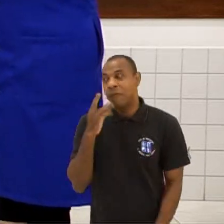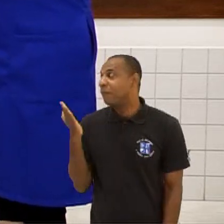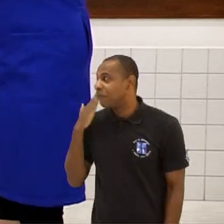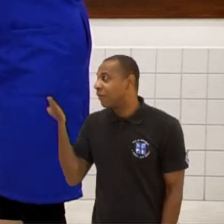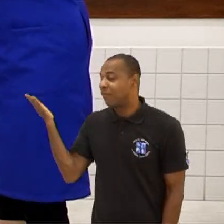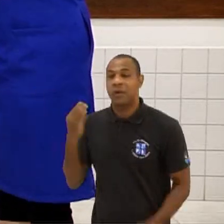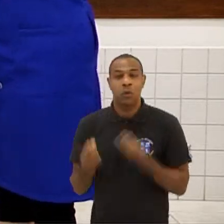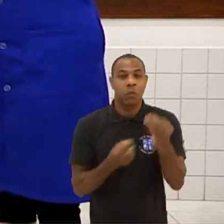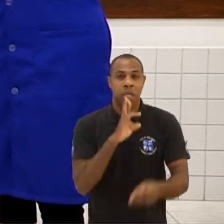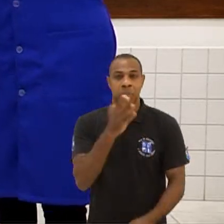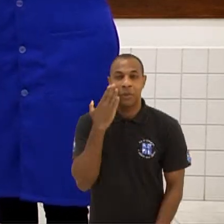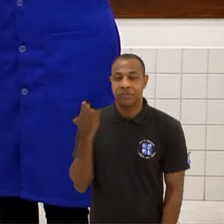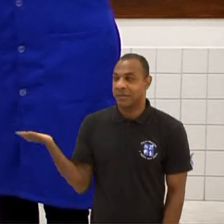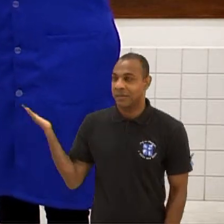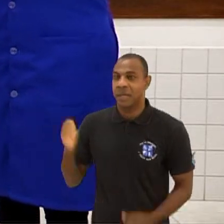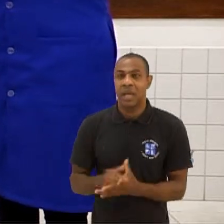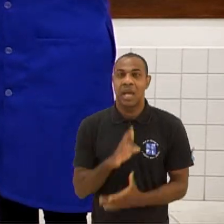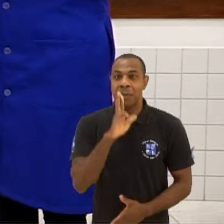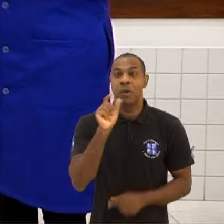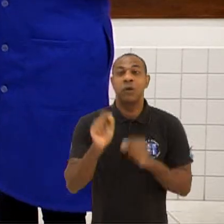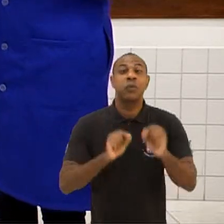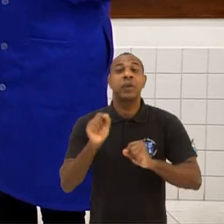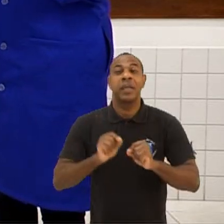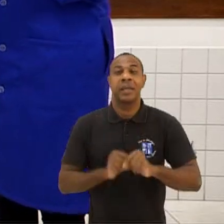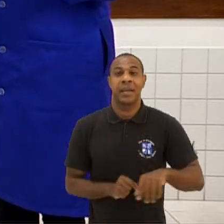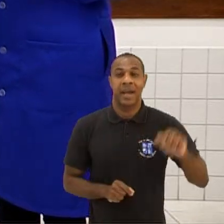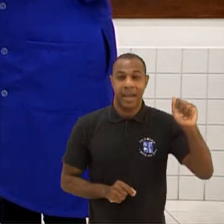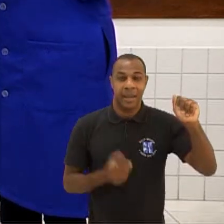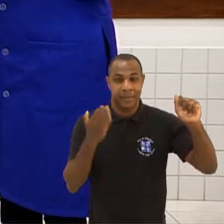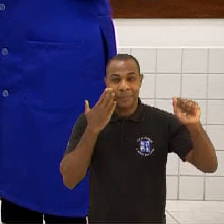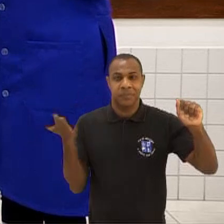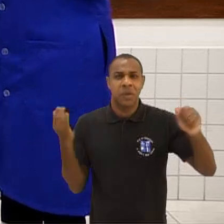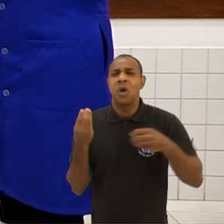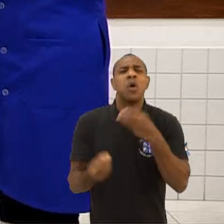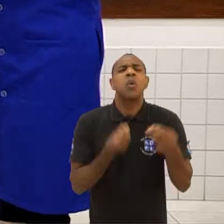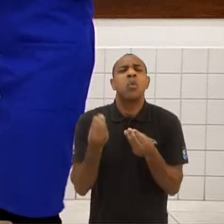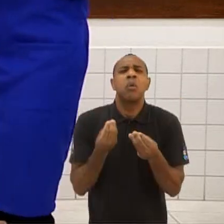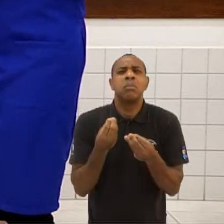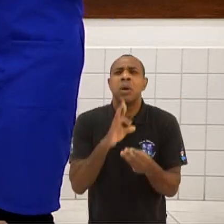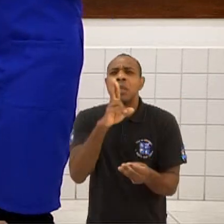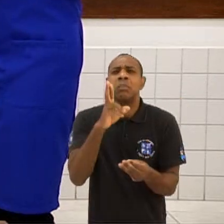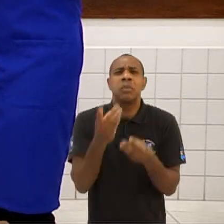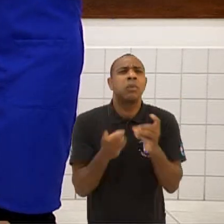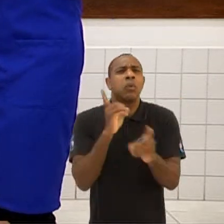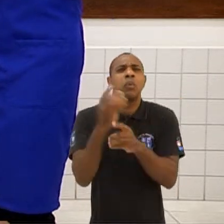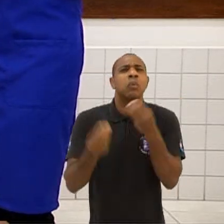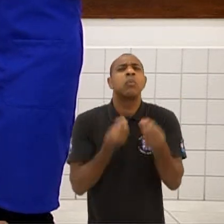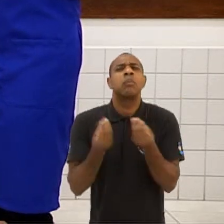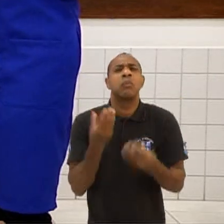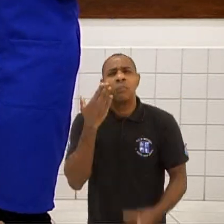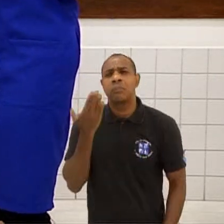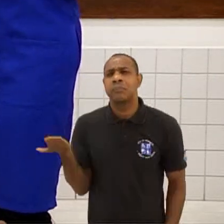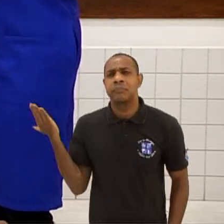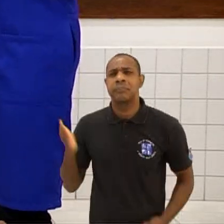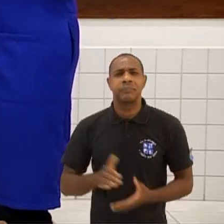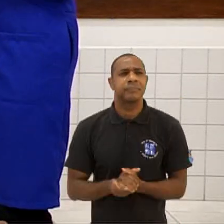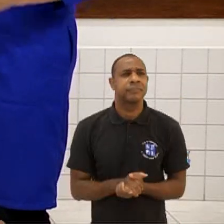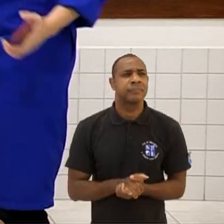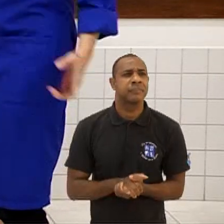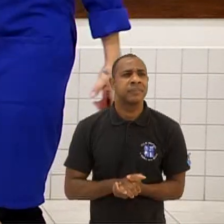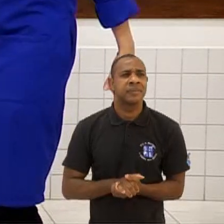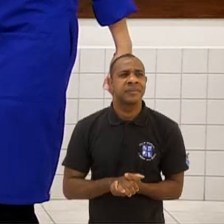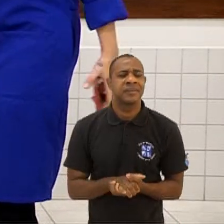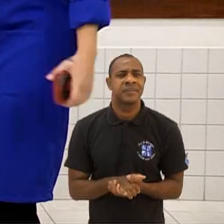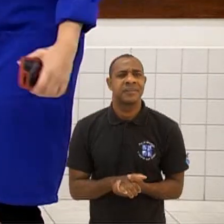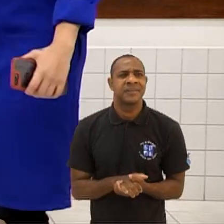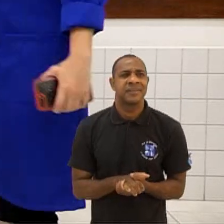aí. Resposta letra A. Né? E como nós bem chegamos nessa resposta? Vamos ver aqui? Muito bem. Olha